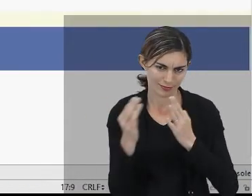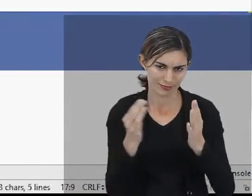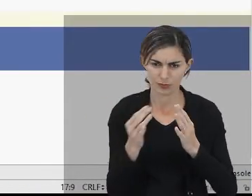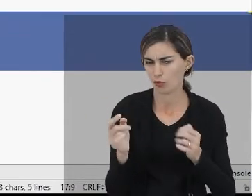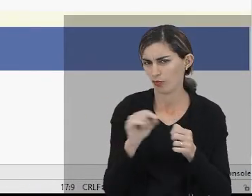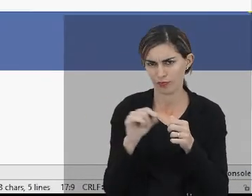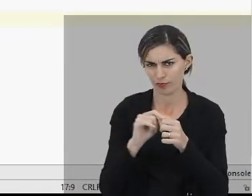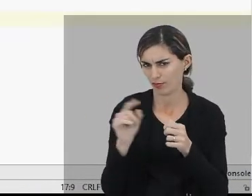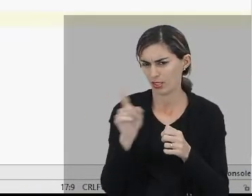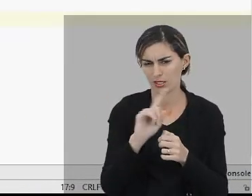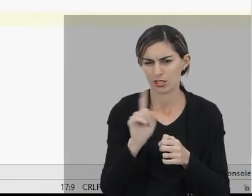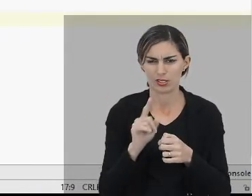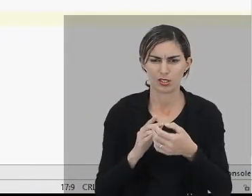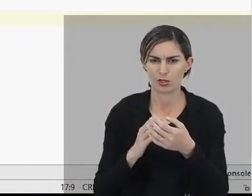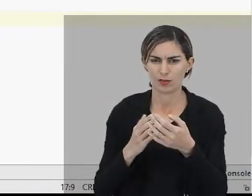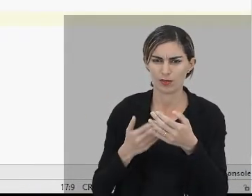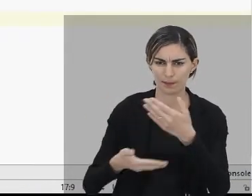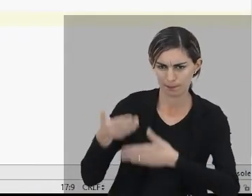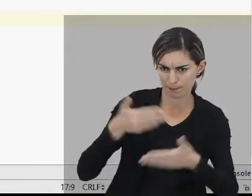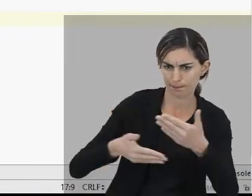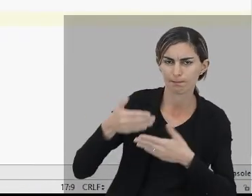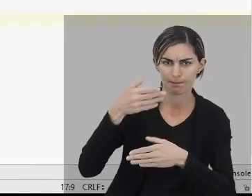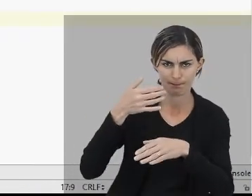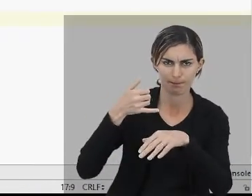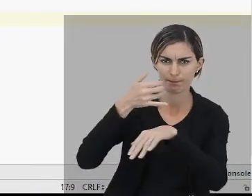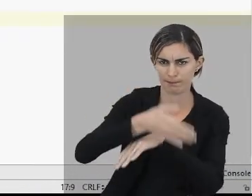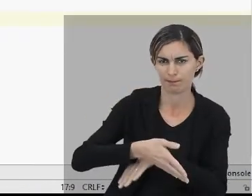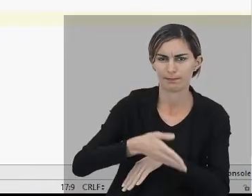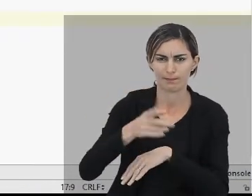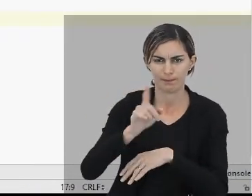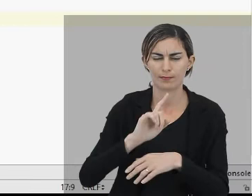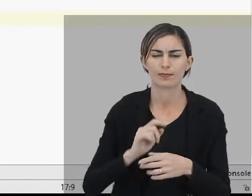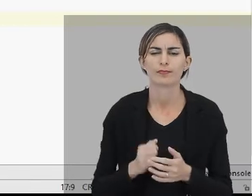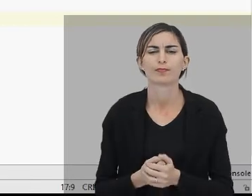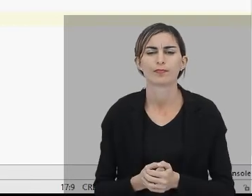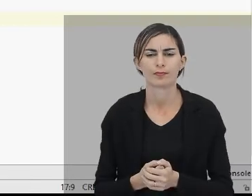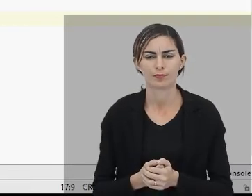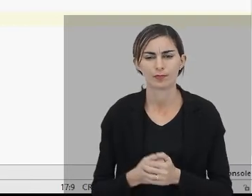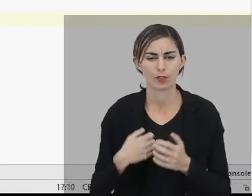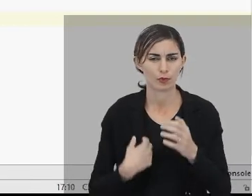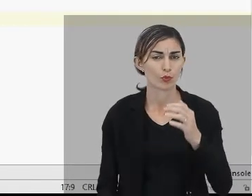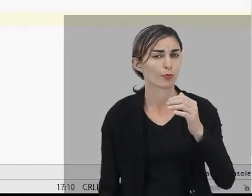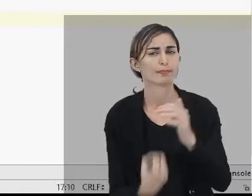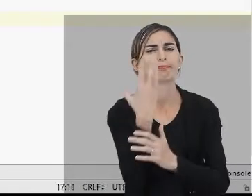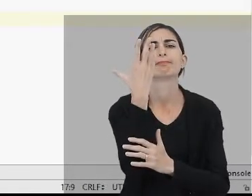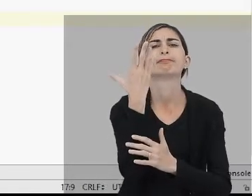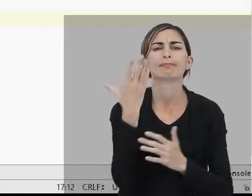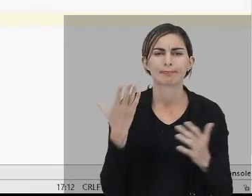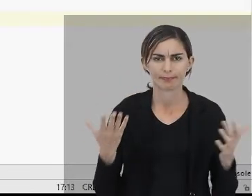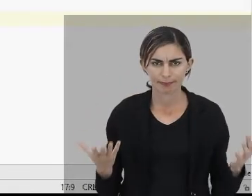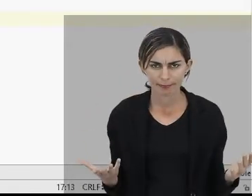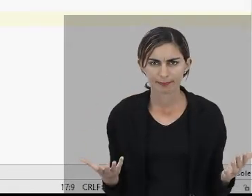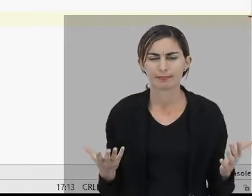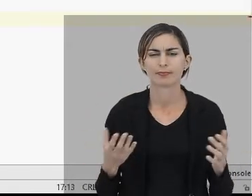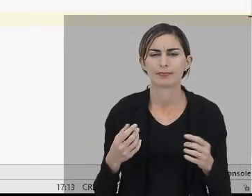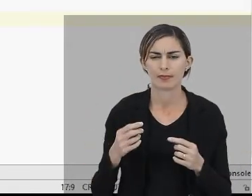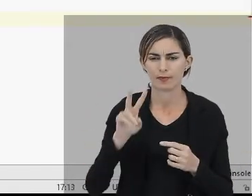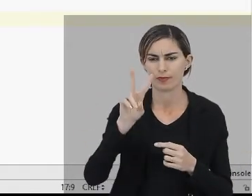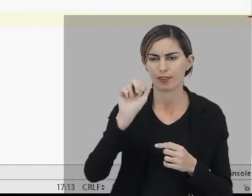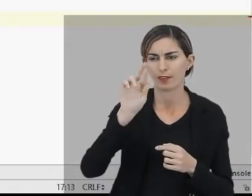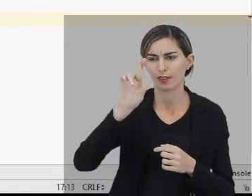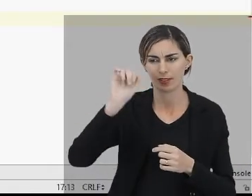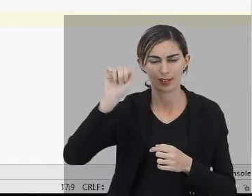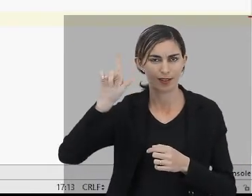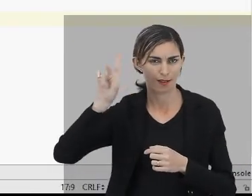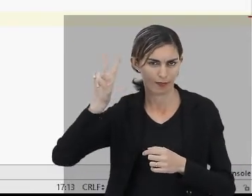eu não vou fazer a parte de interação com o usuário. Então, eu vou criar aqui uma